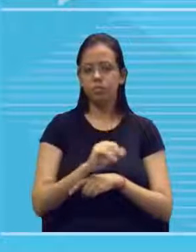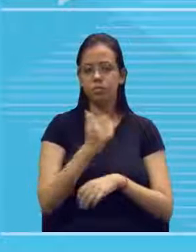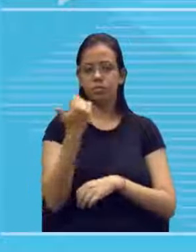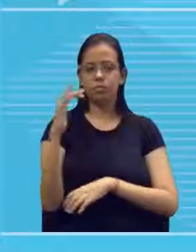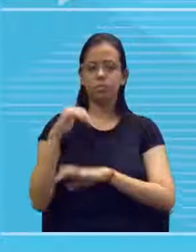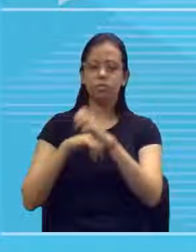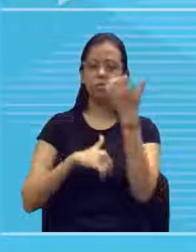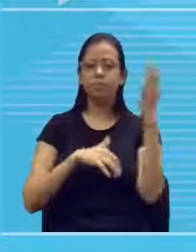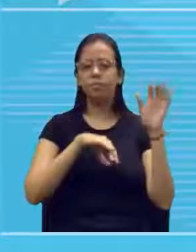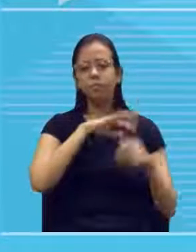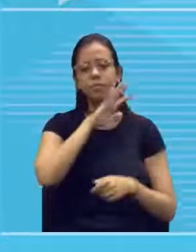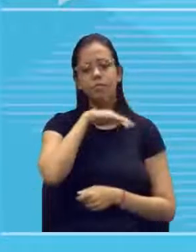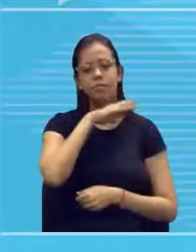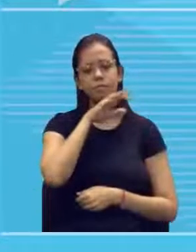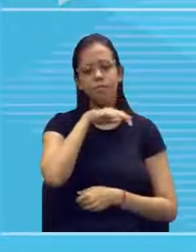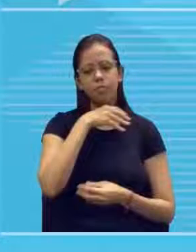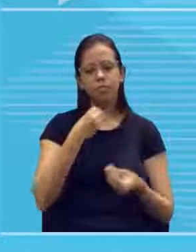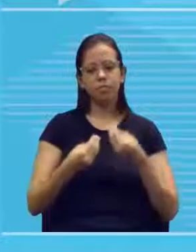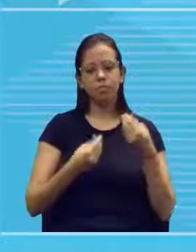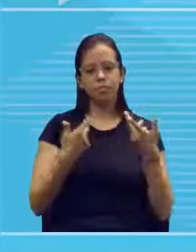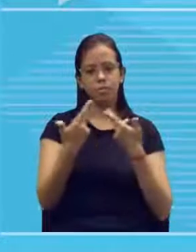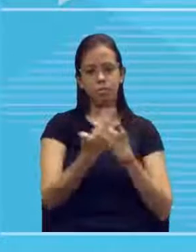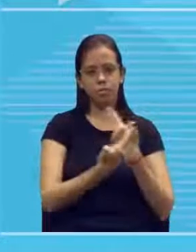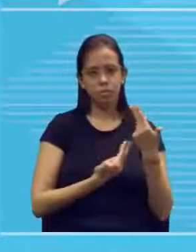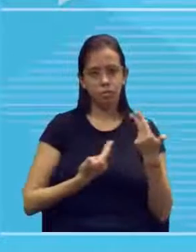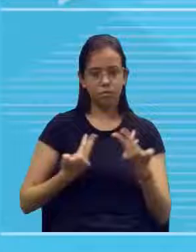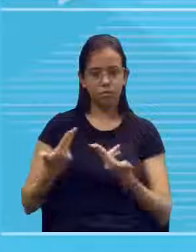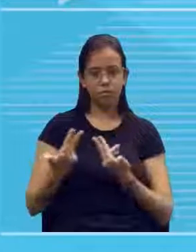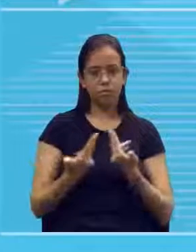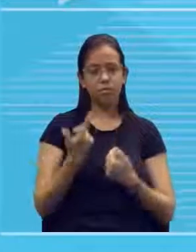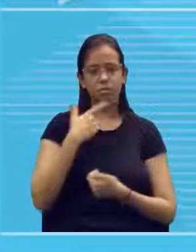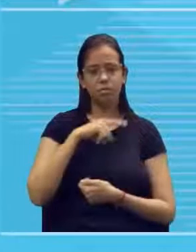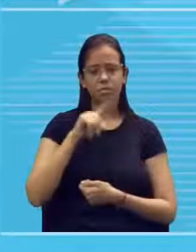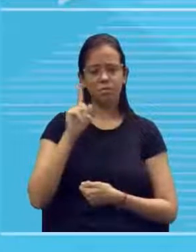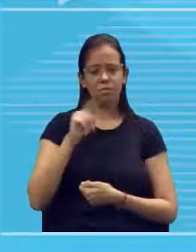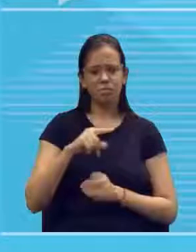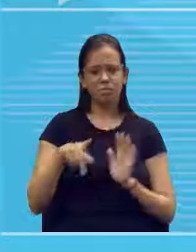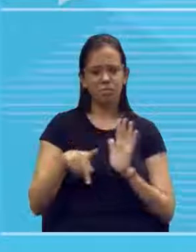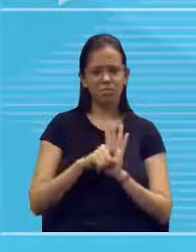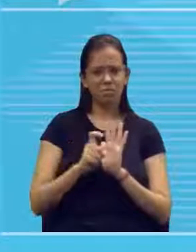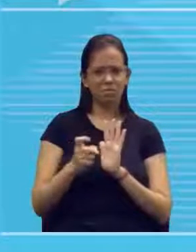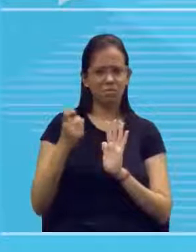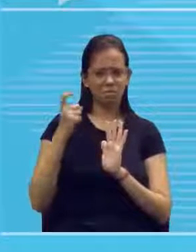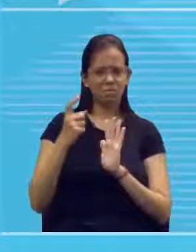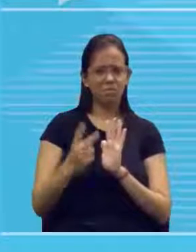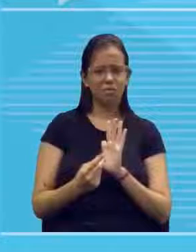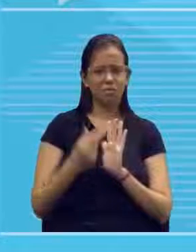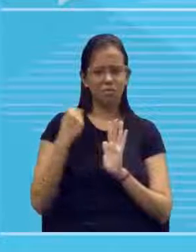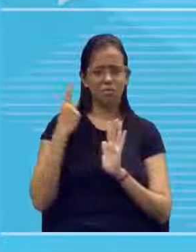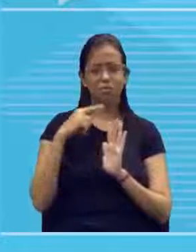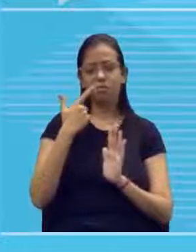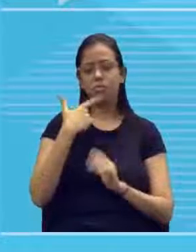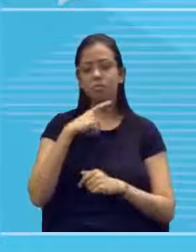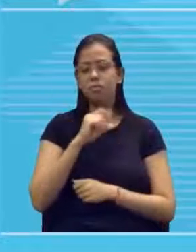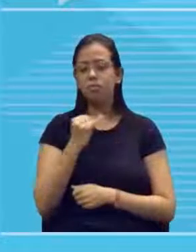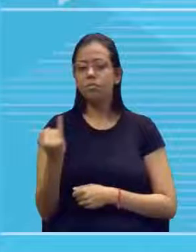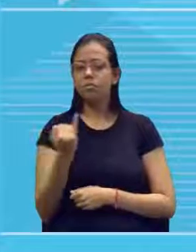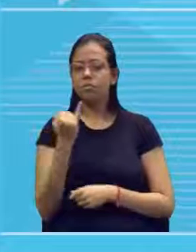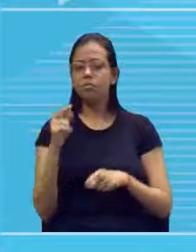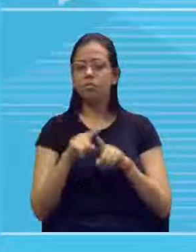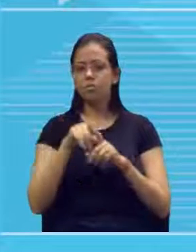e os Animais das matas como seus iguais quem são os primitivos os que se importam e